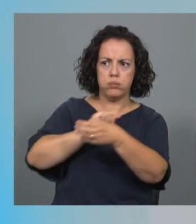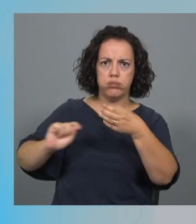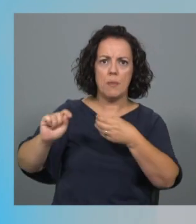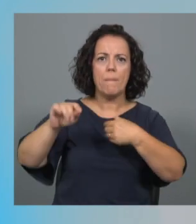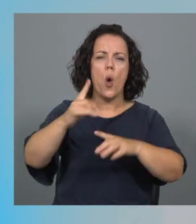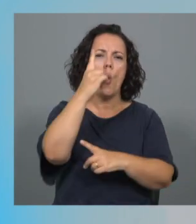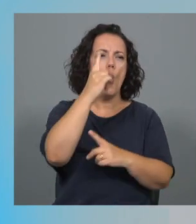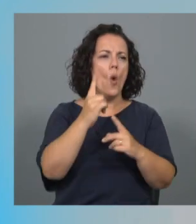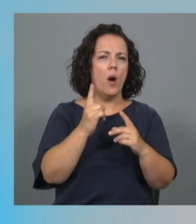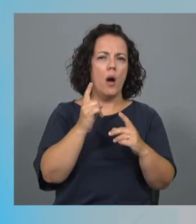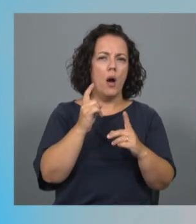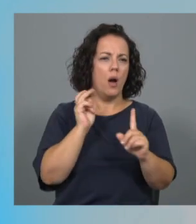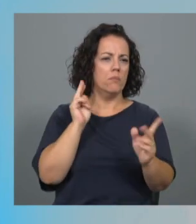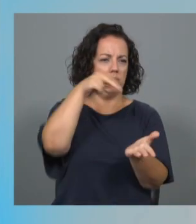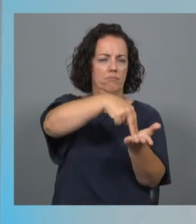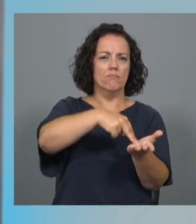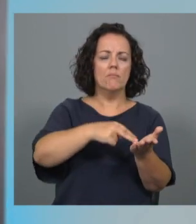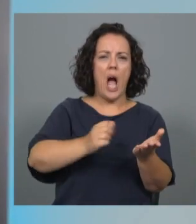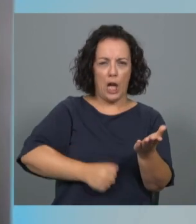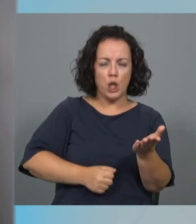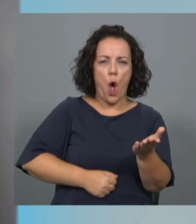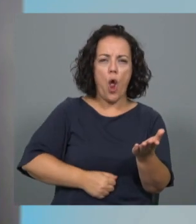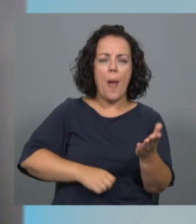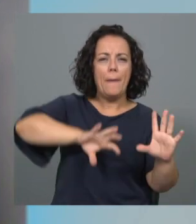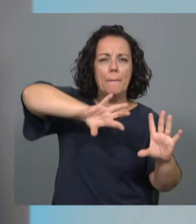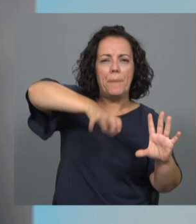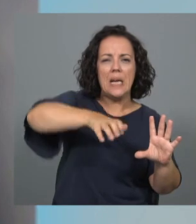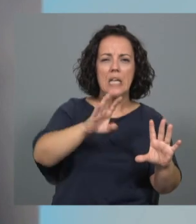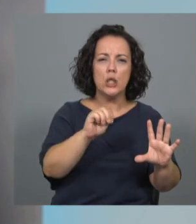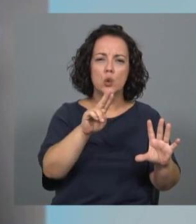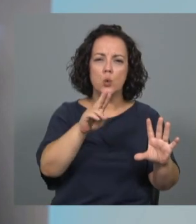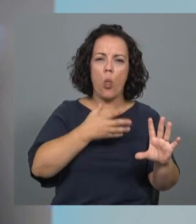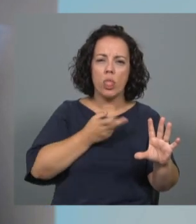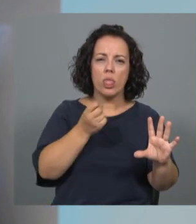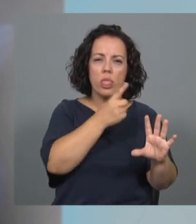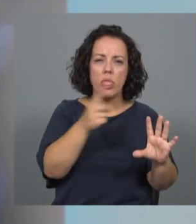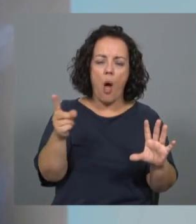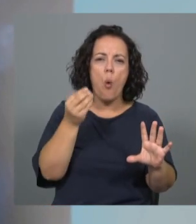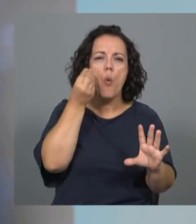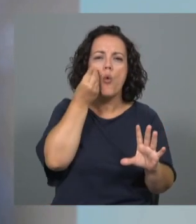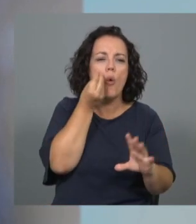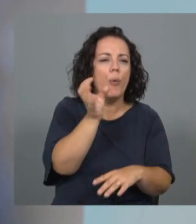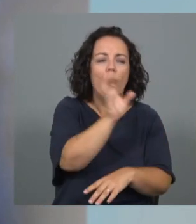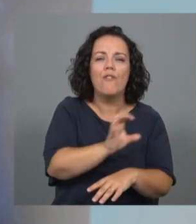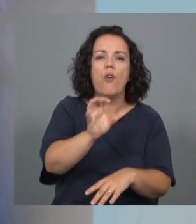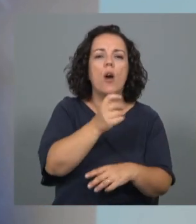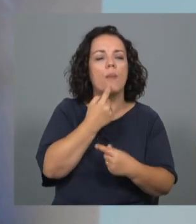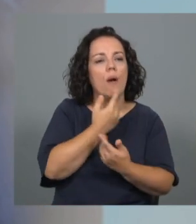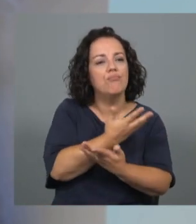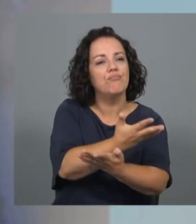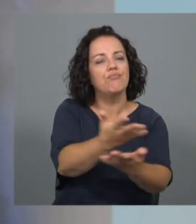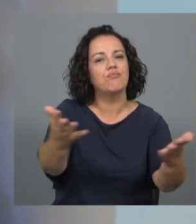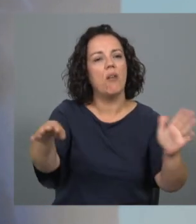Sudão, por exemplo, não é? Como é que anuncia Evangelho? Se calhar, lá está, como aquilo que referíamos, com